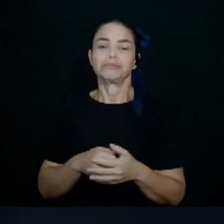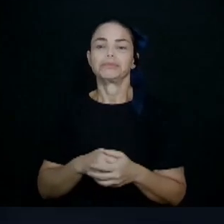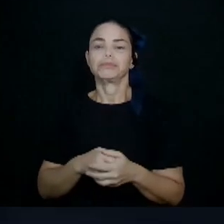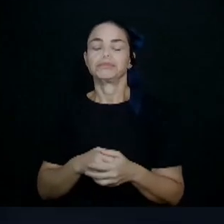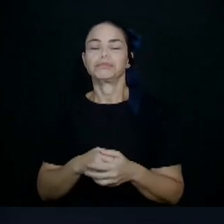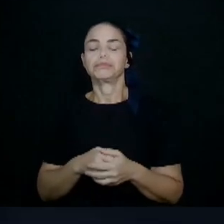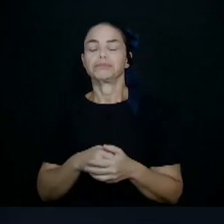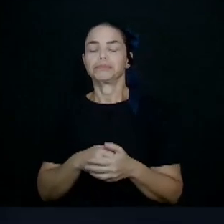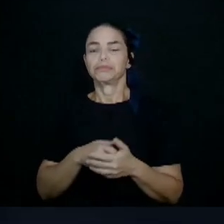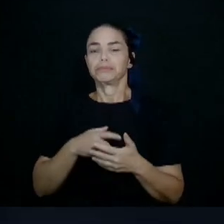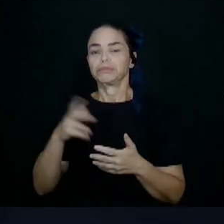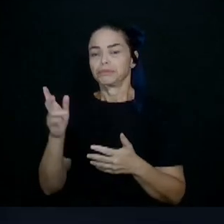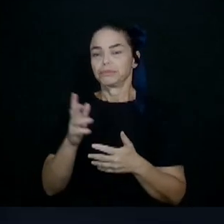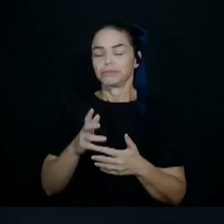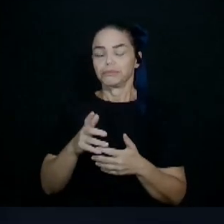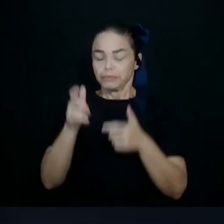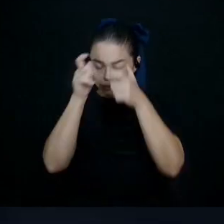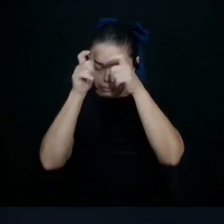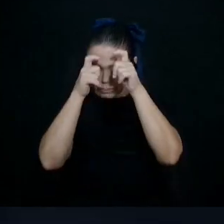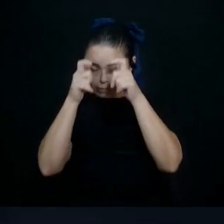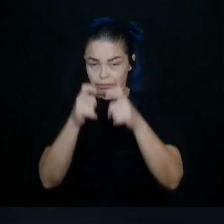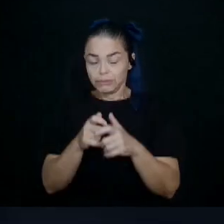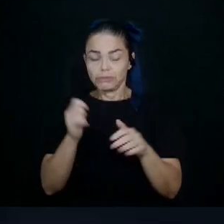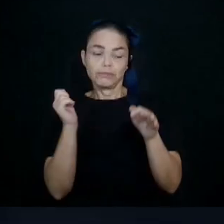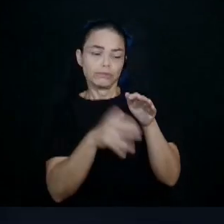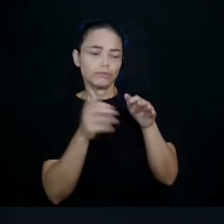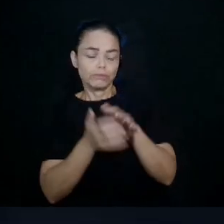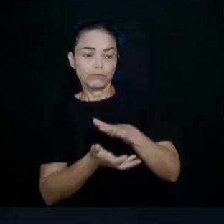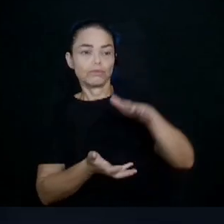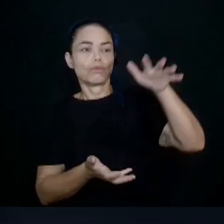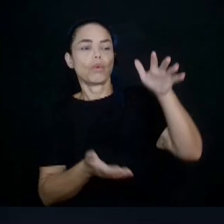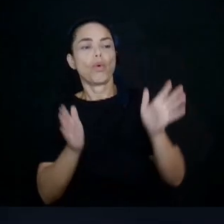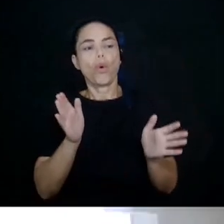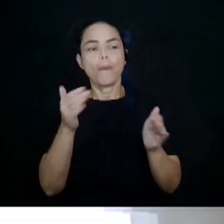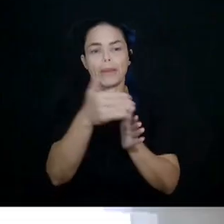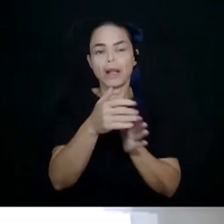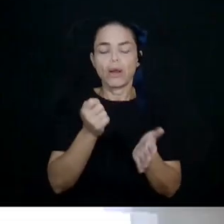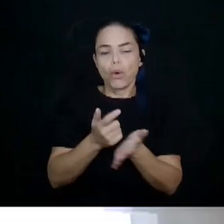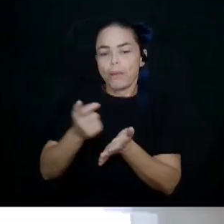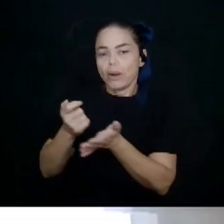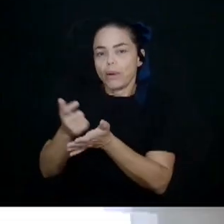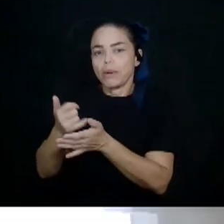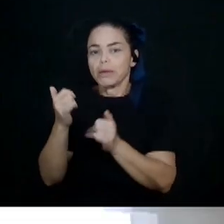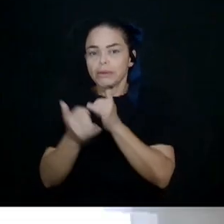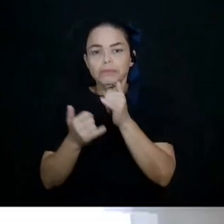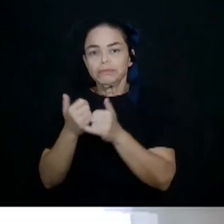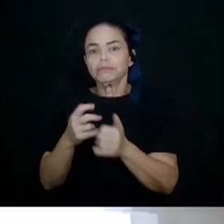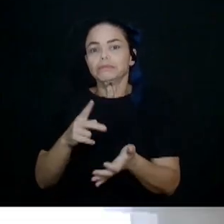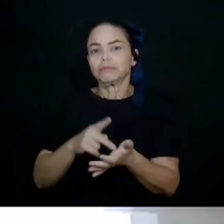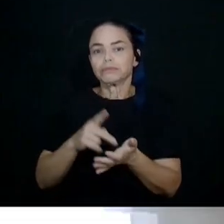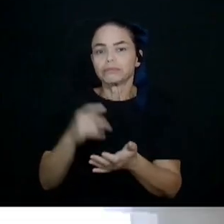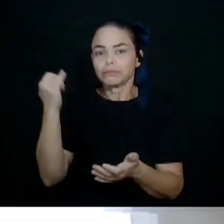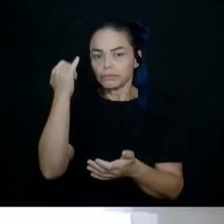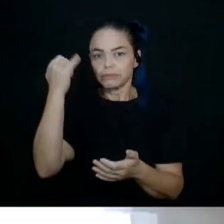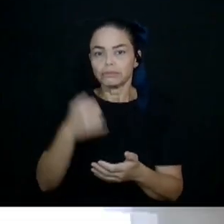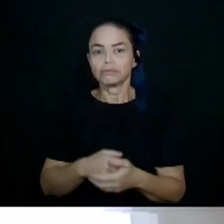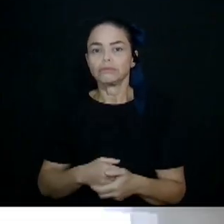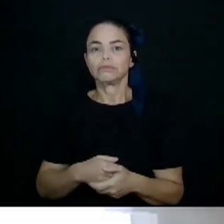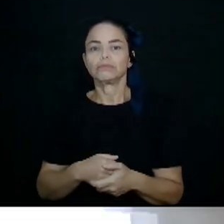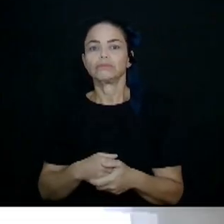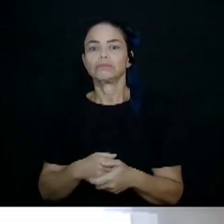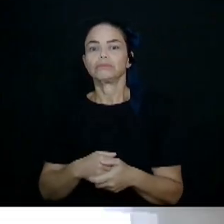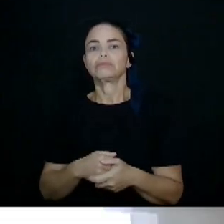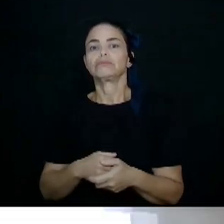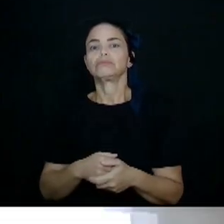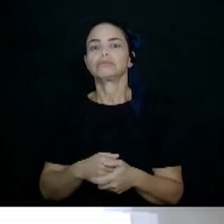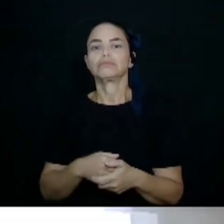desencadear a esse transtorno de acumulação compulsiva? Você tocou num ponto realmente muito importante, né? A questão